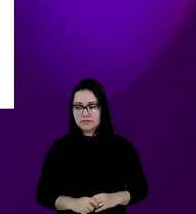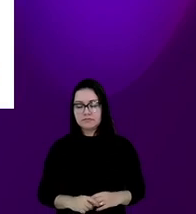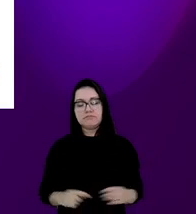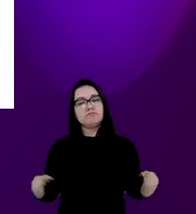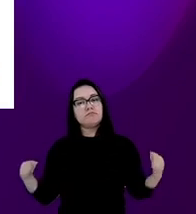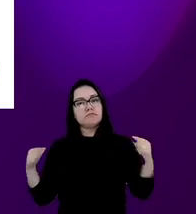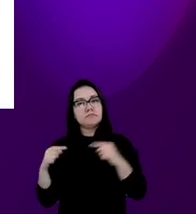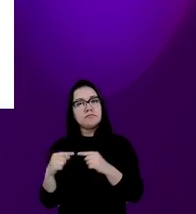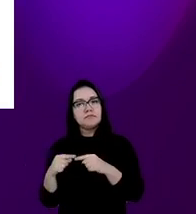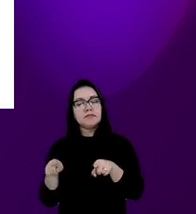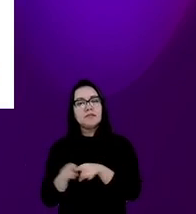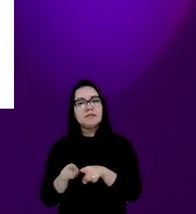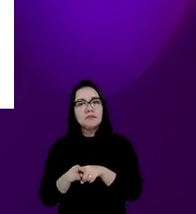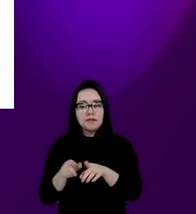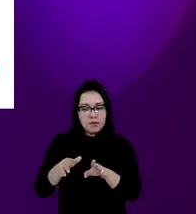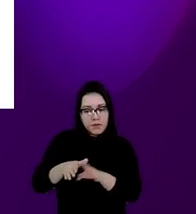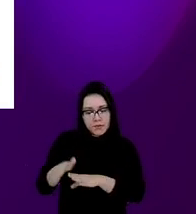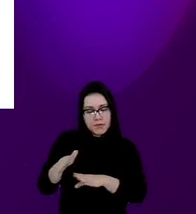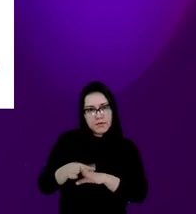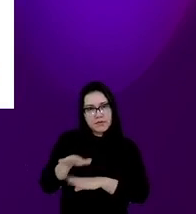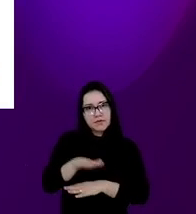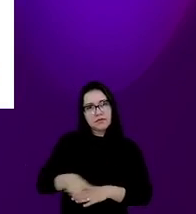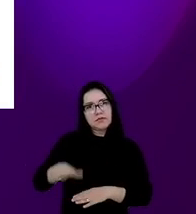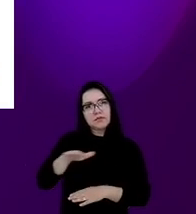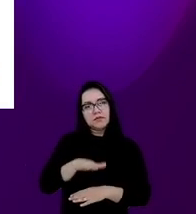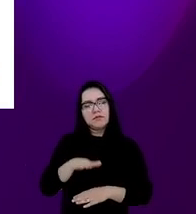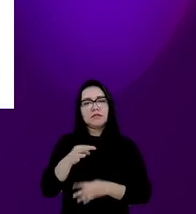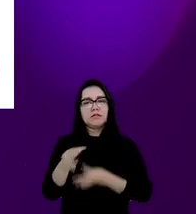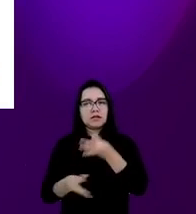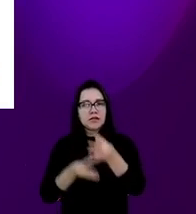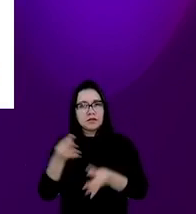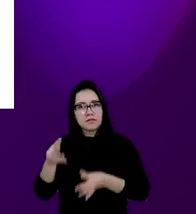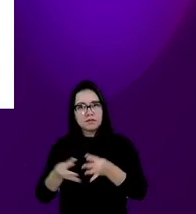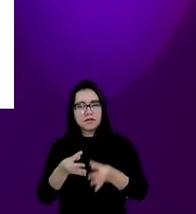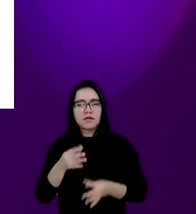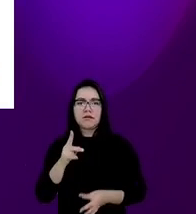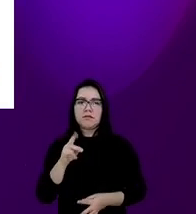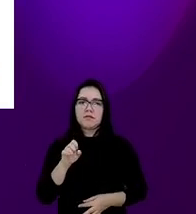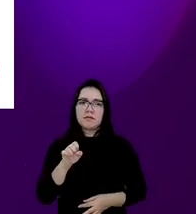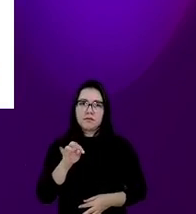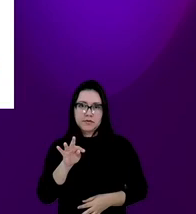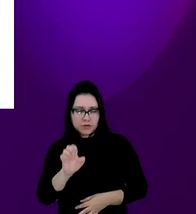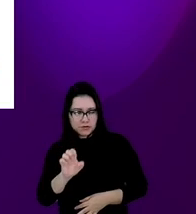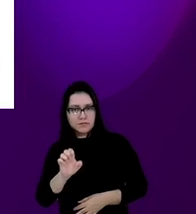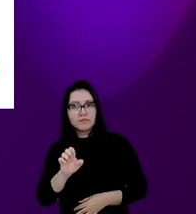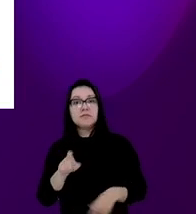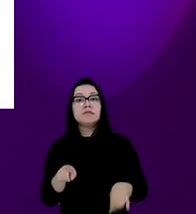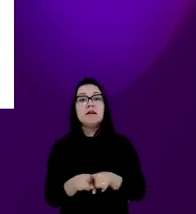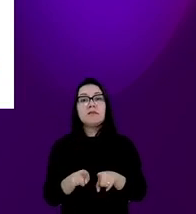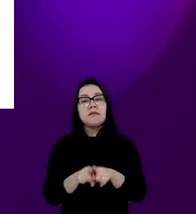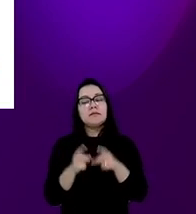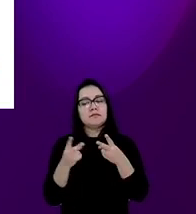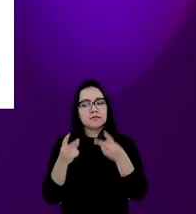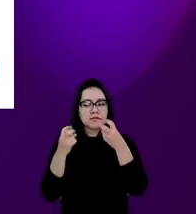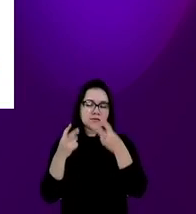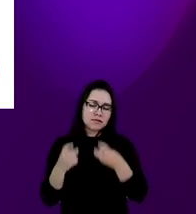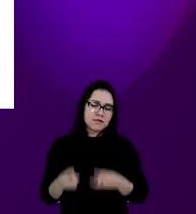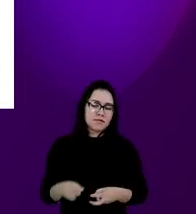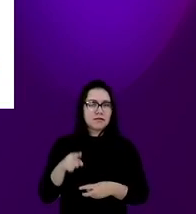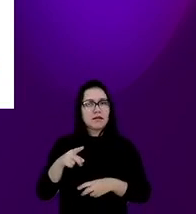ligado e orientando a terapia de ponte e observando a